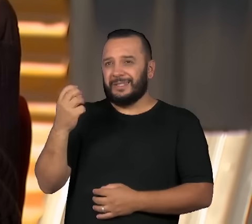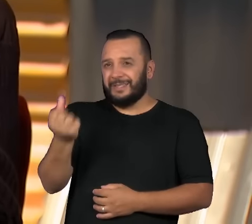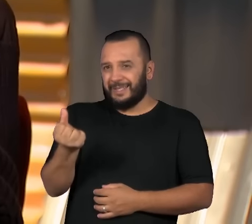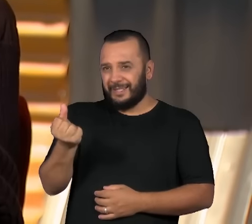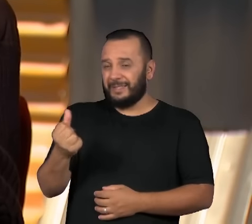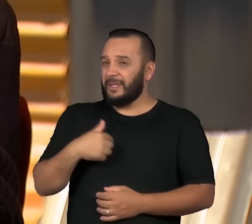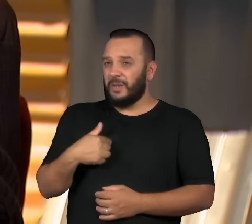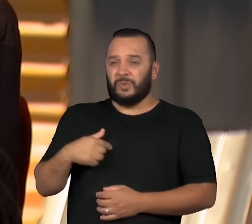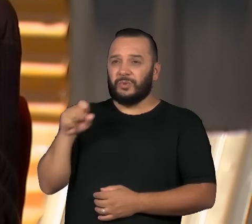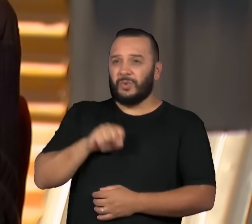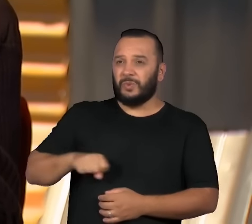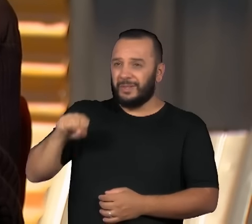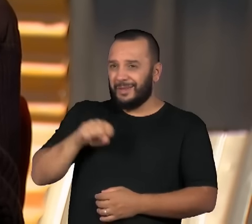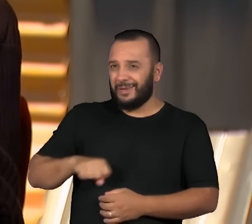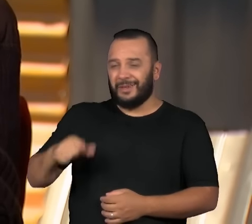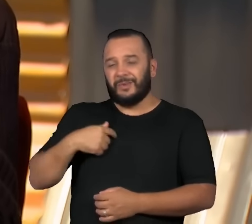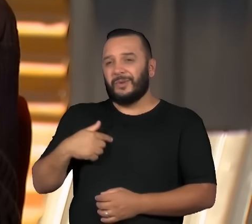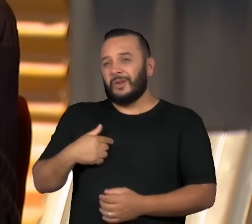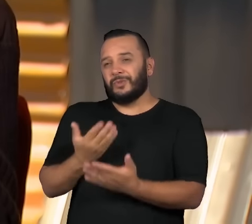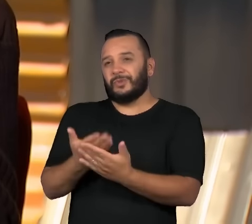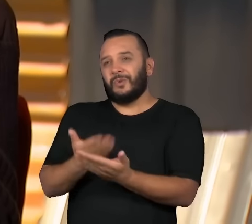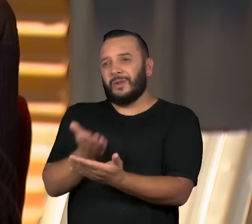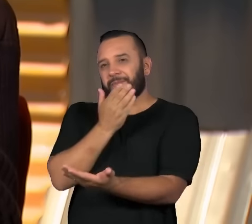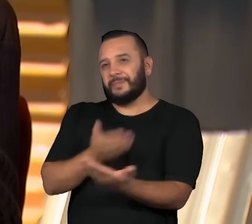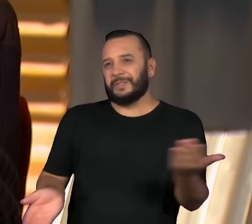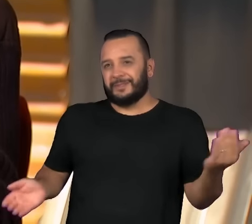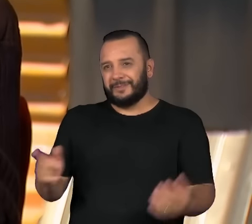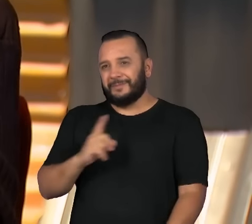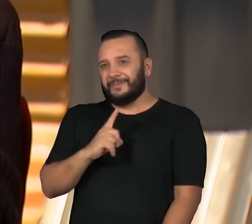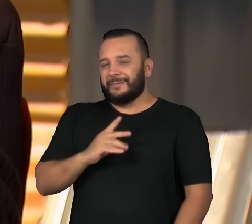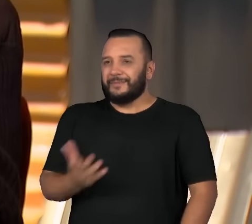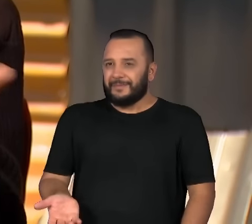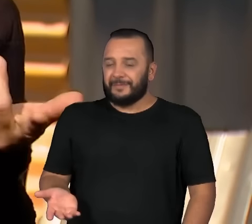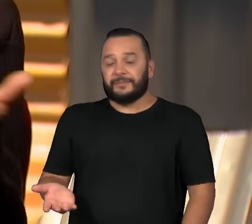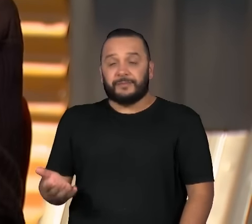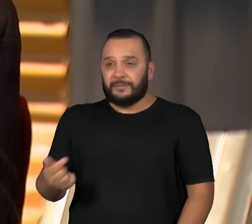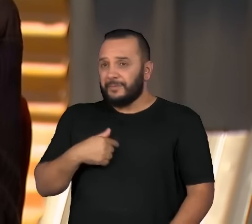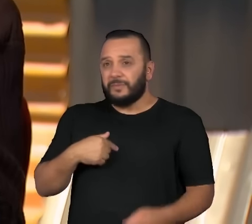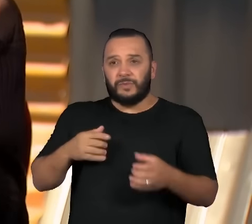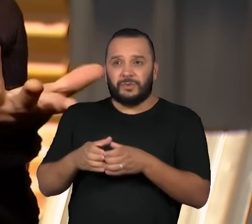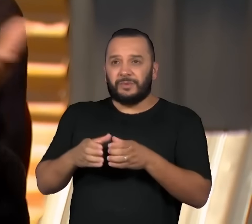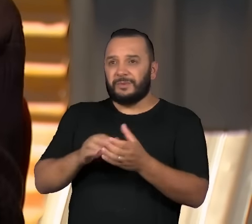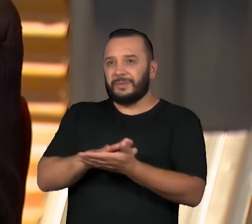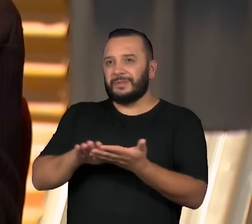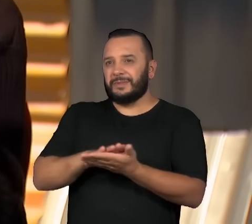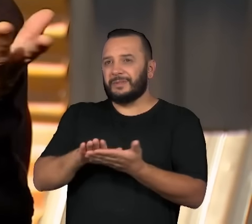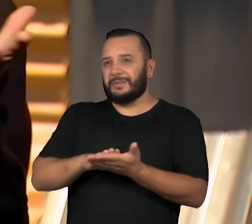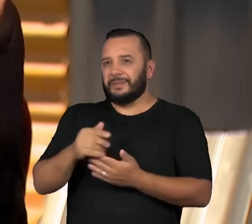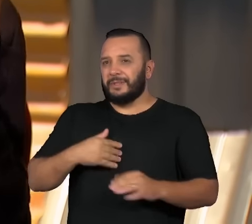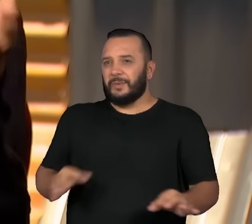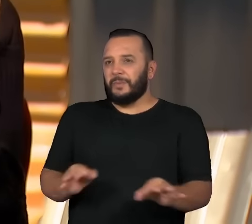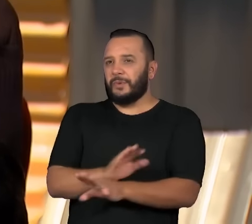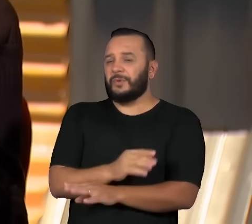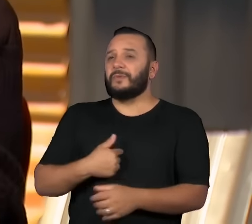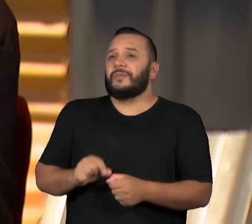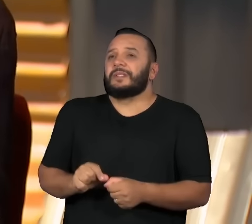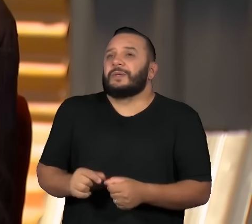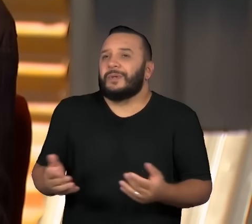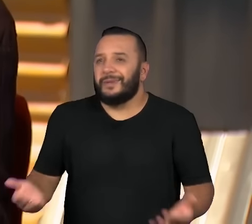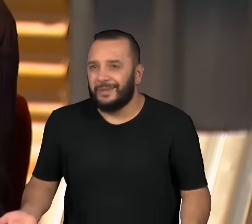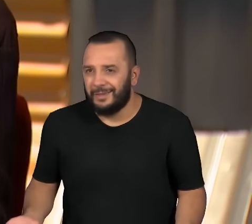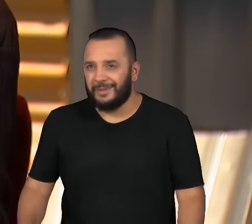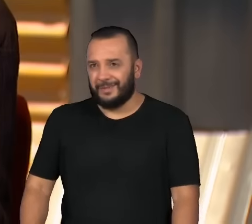sem namorada, tinha repetido de ano na escola, tava sem banda, tava meio assim, pronto, mano, né? o que eu vou fazer da vida,